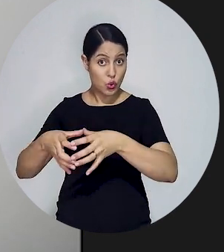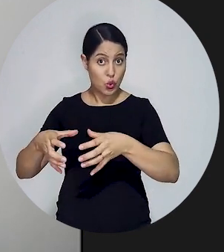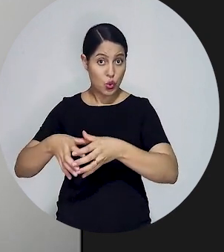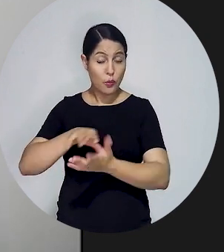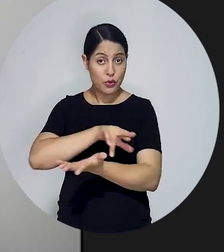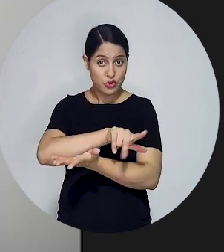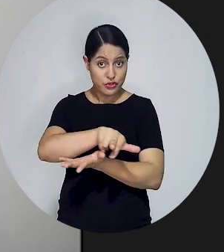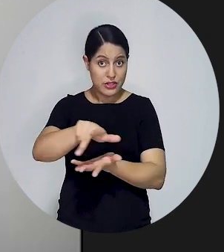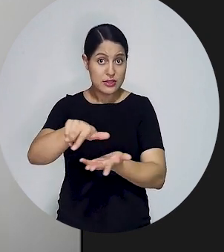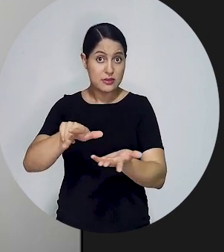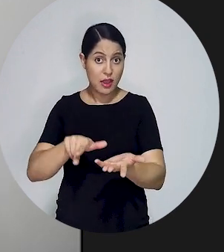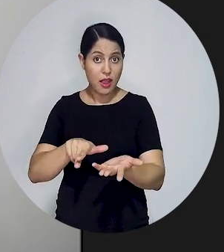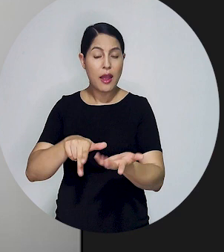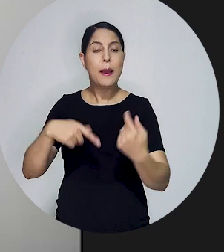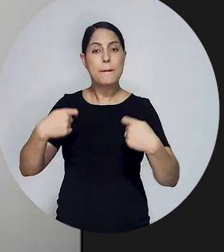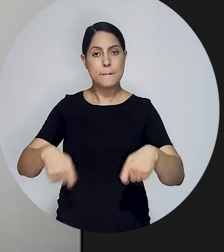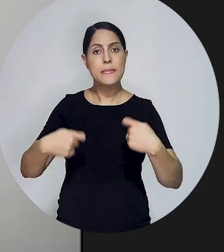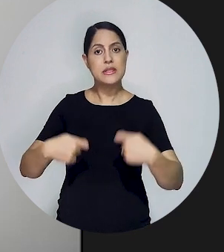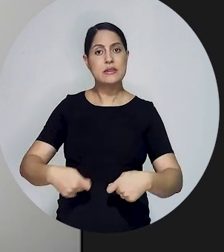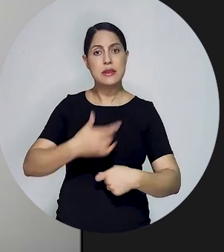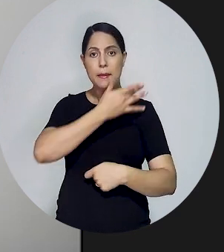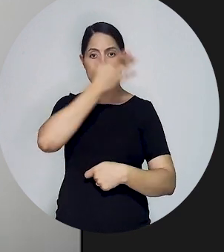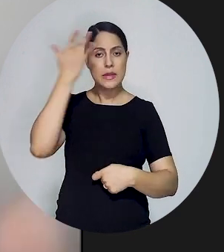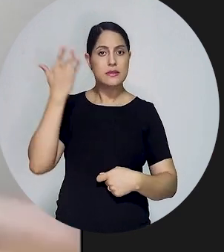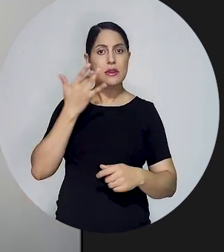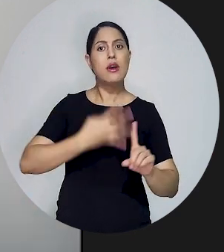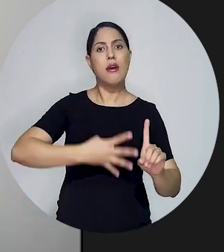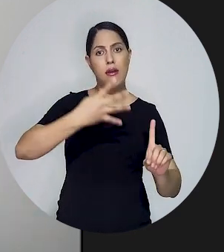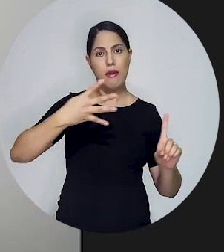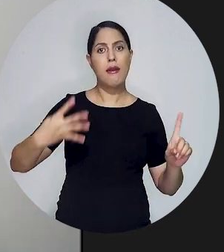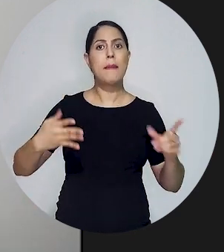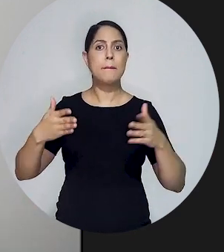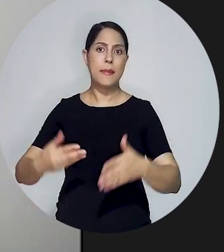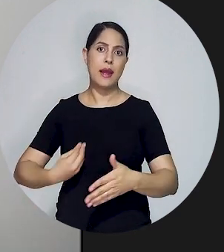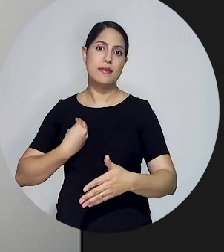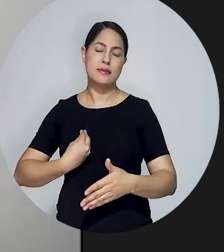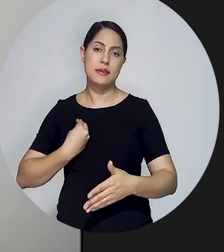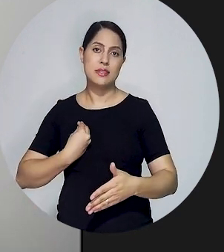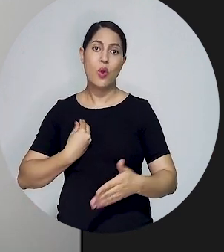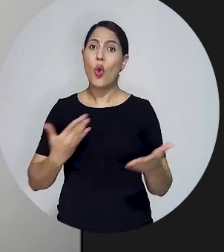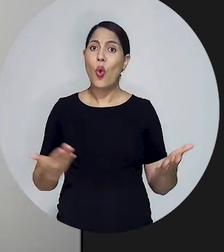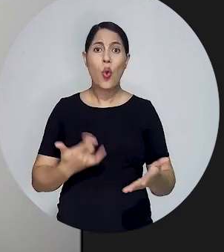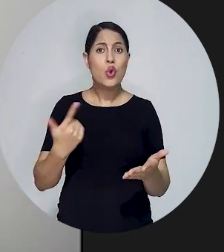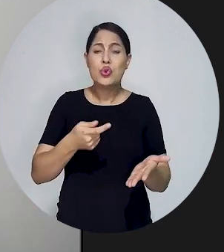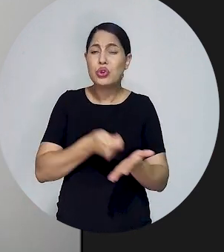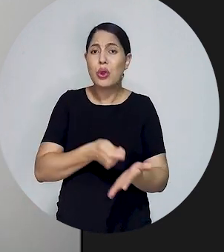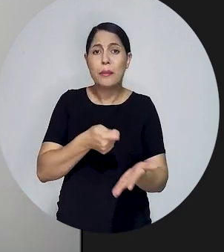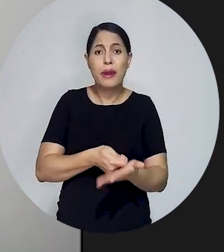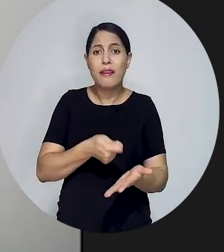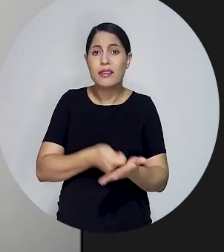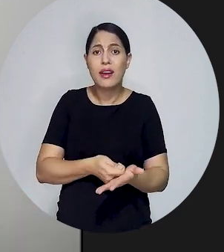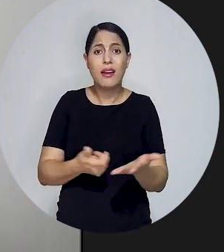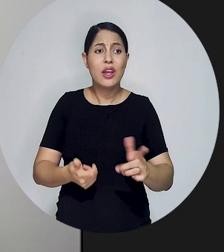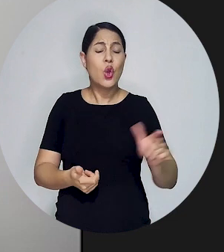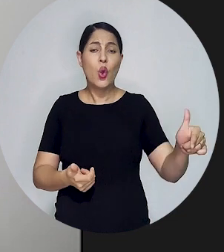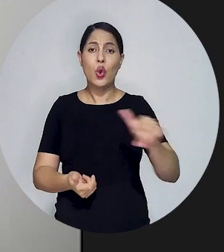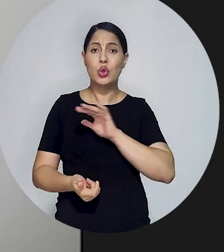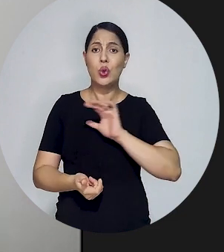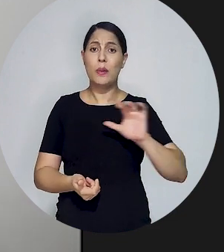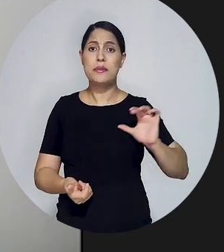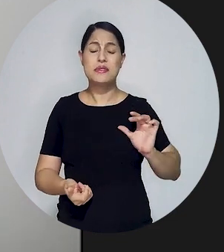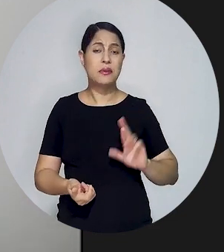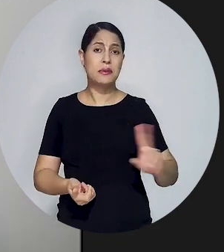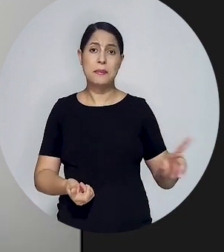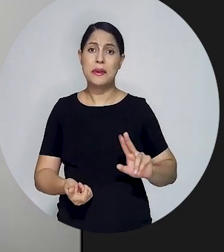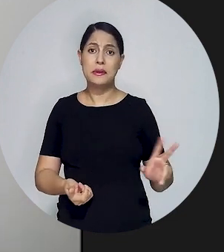que a diretoria das comissões de diversidade seja composta por pessoas LGBTI+. Hoje não existe essa